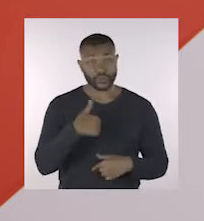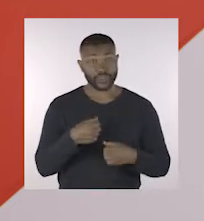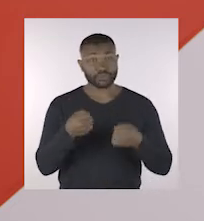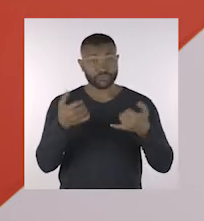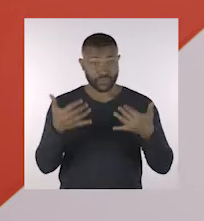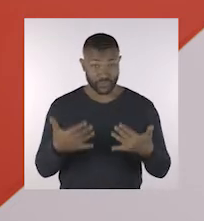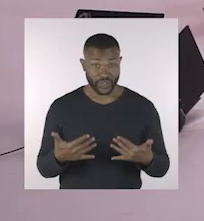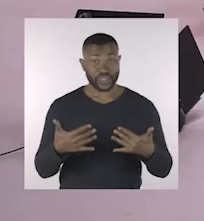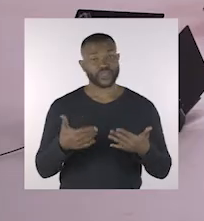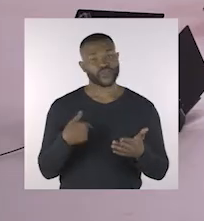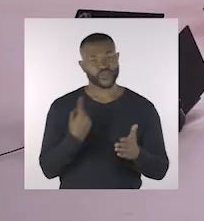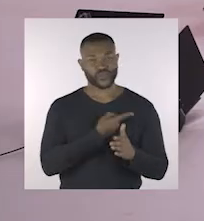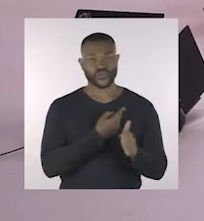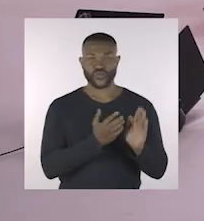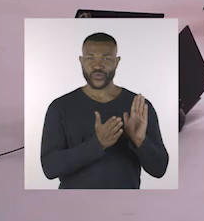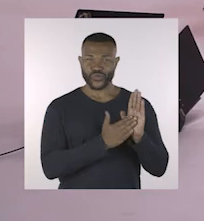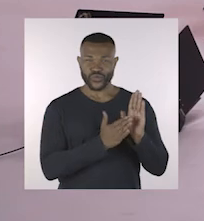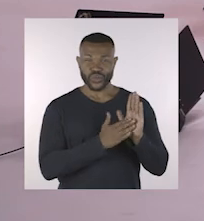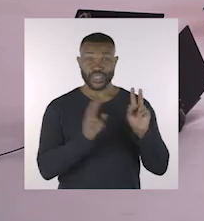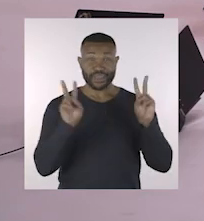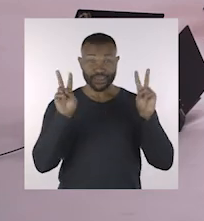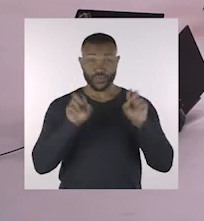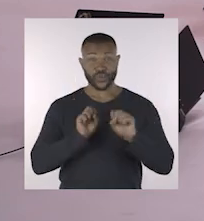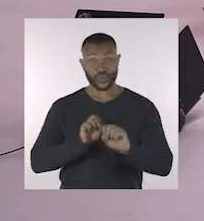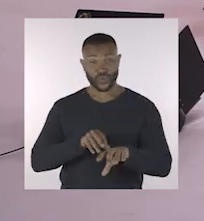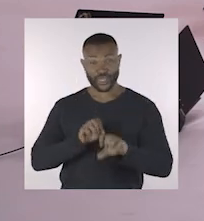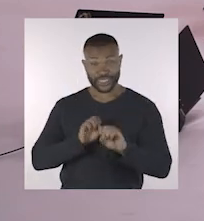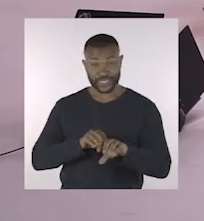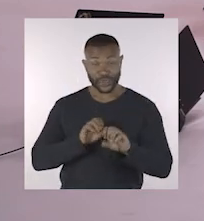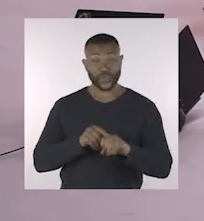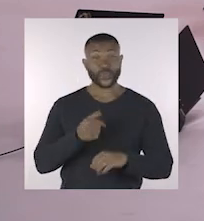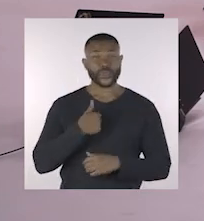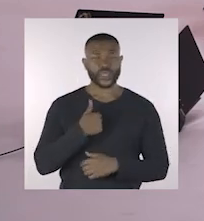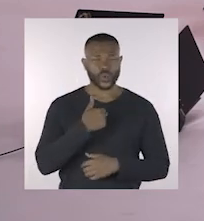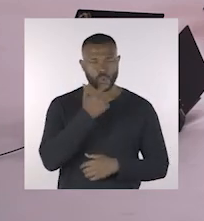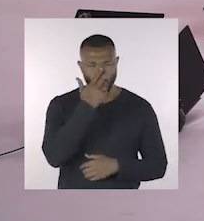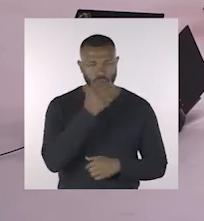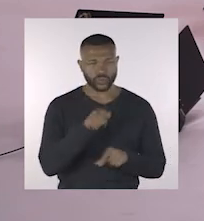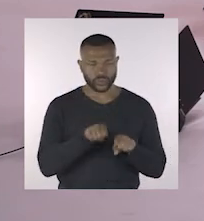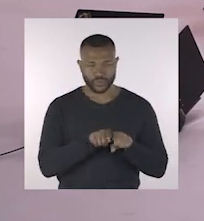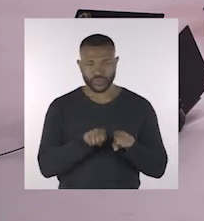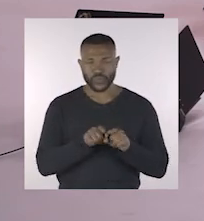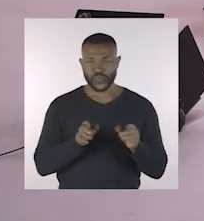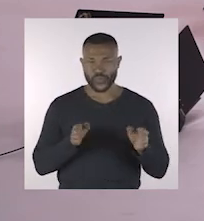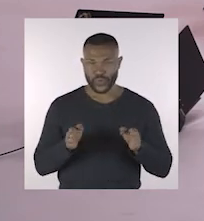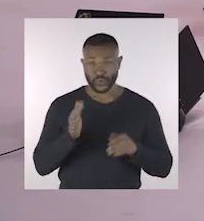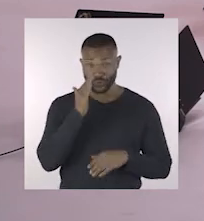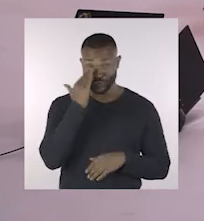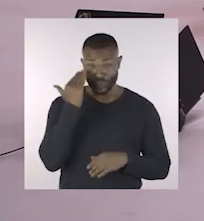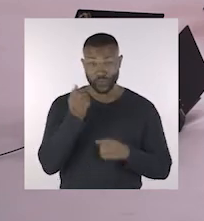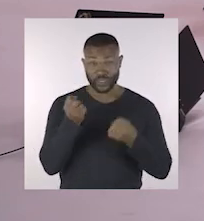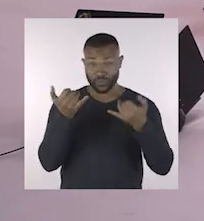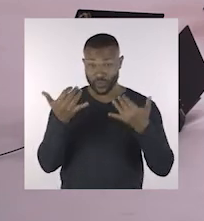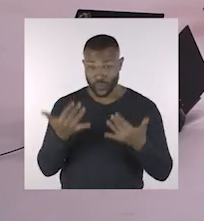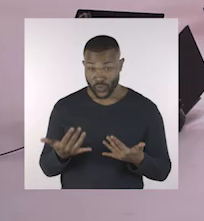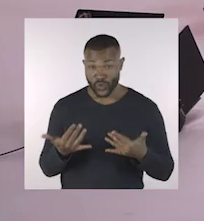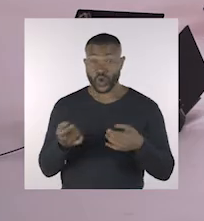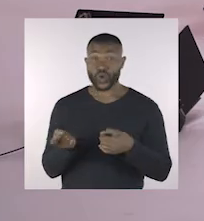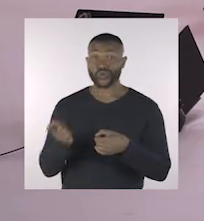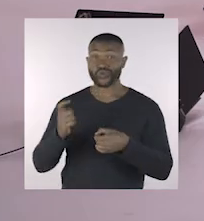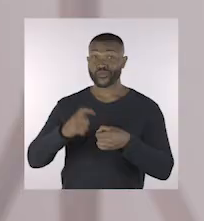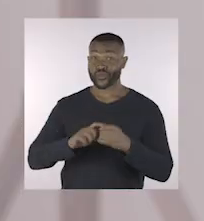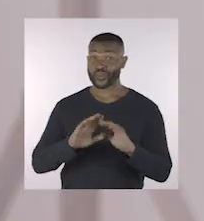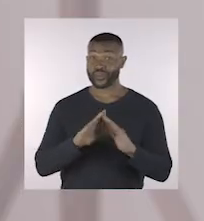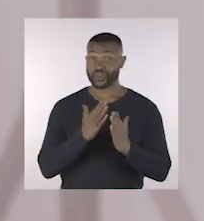na área de alimentação que eu falei é isso essa é a nossa proposta relacionada educação não eu acho que tem um momento aí o Gilmar falou